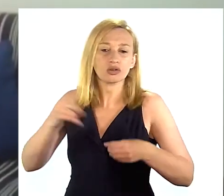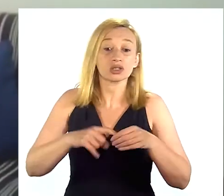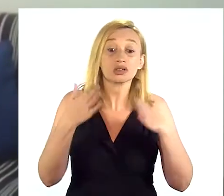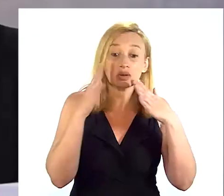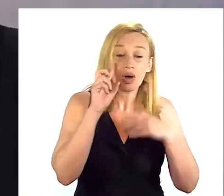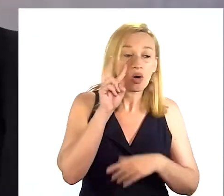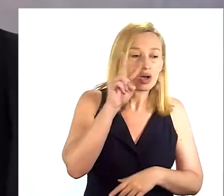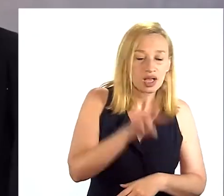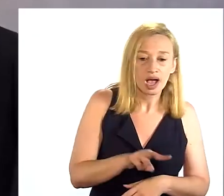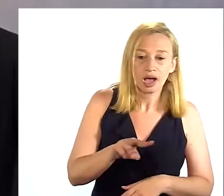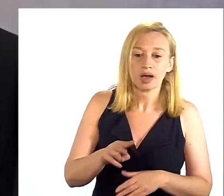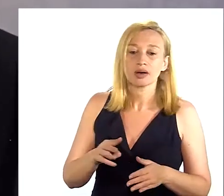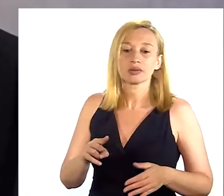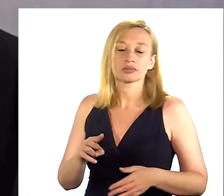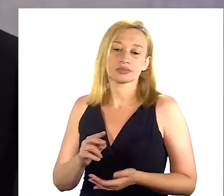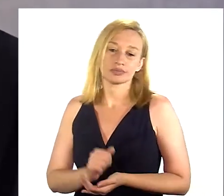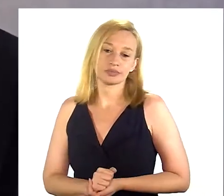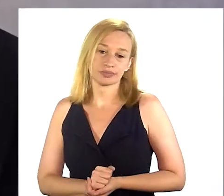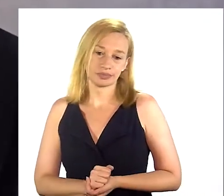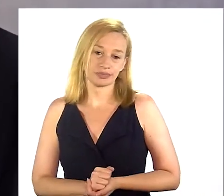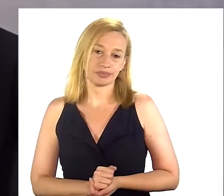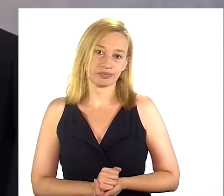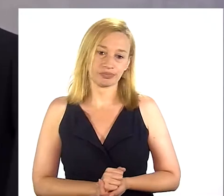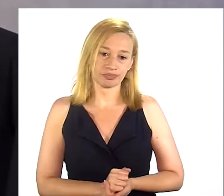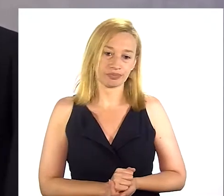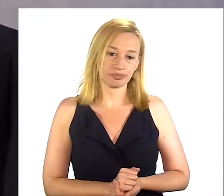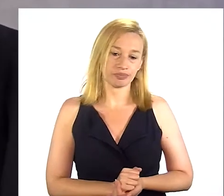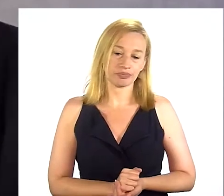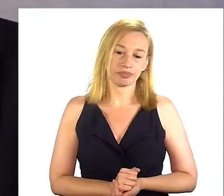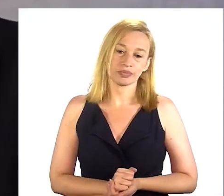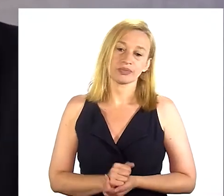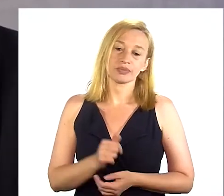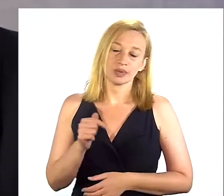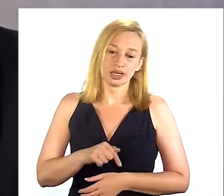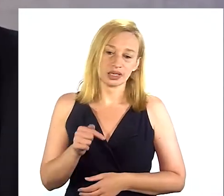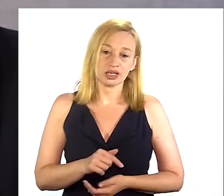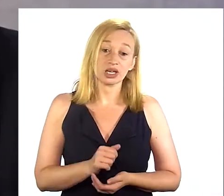o Rio voltando a olhar para o Rio de Janeiro, que é algo que a gente